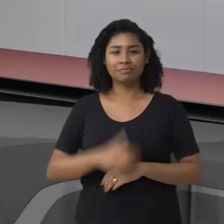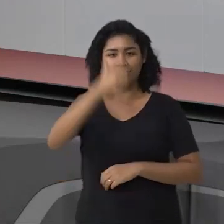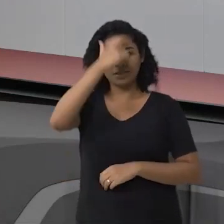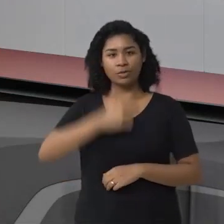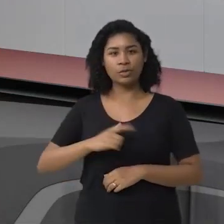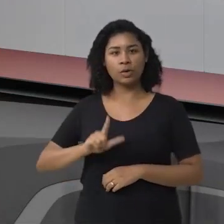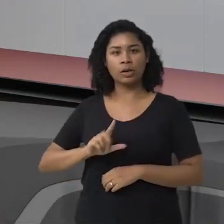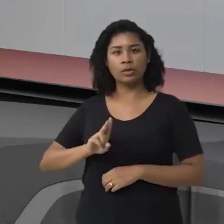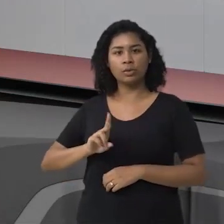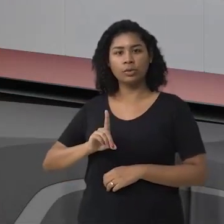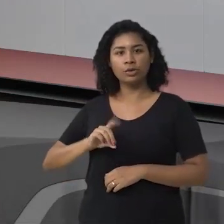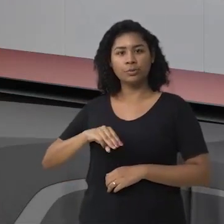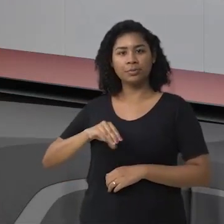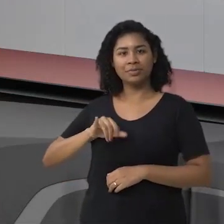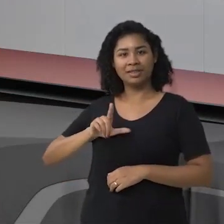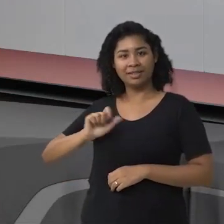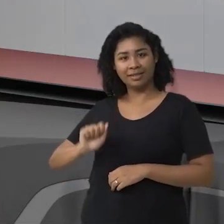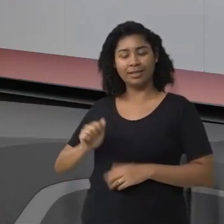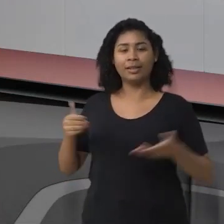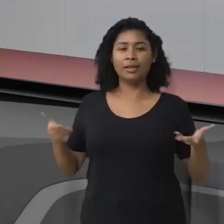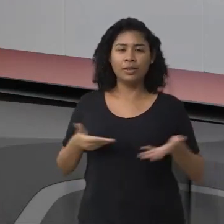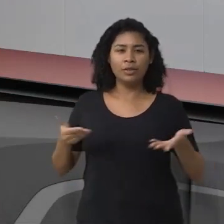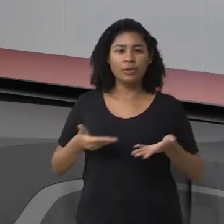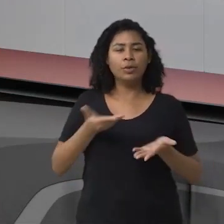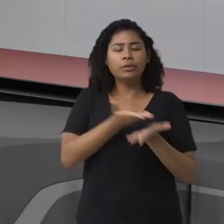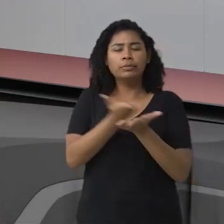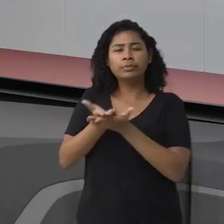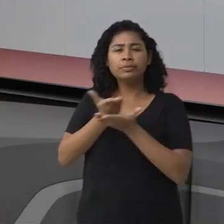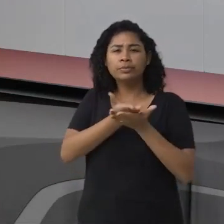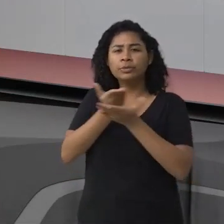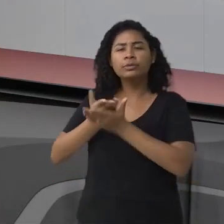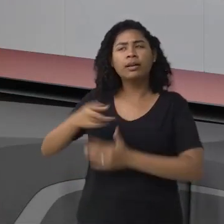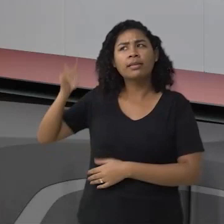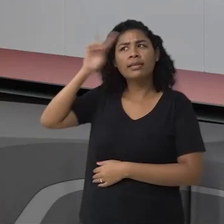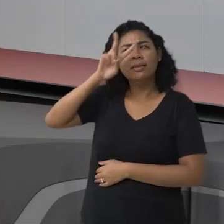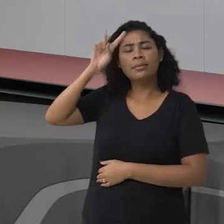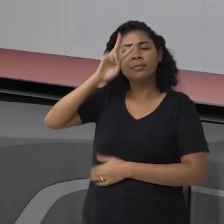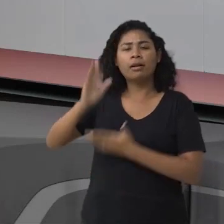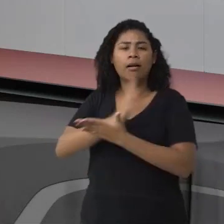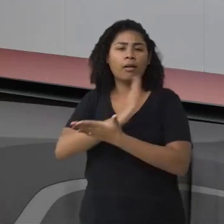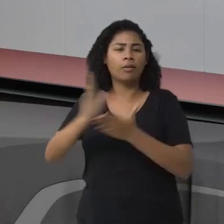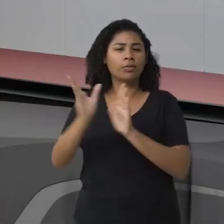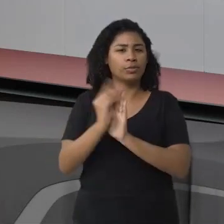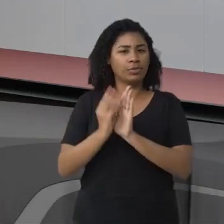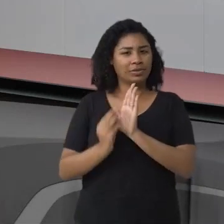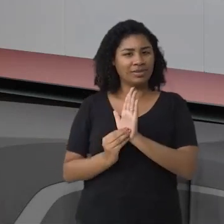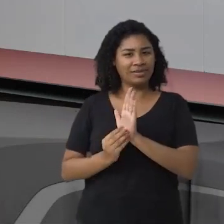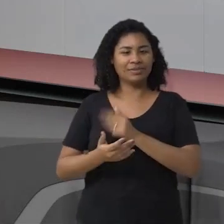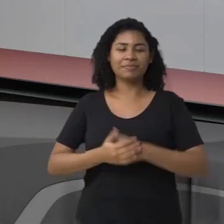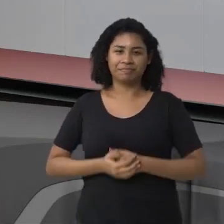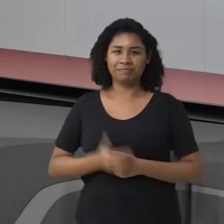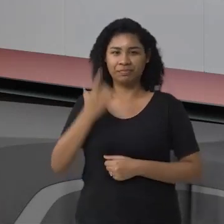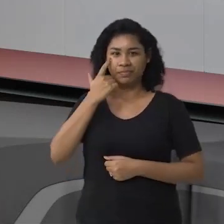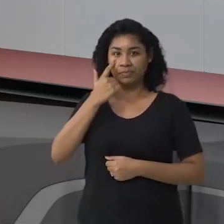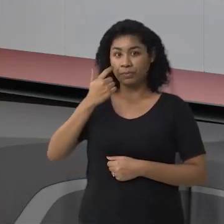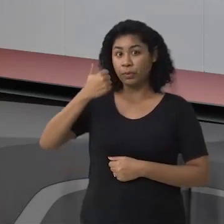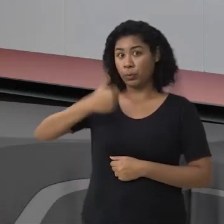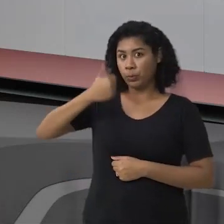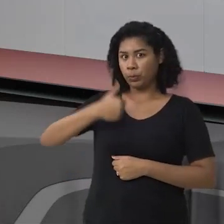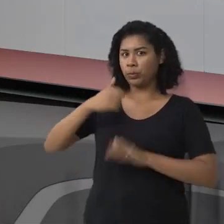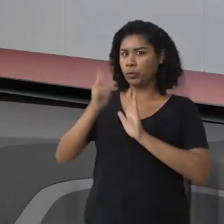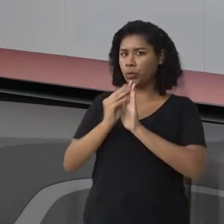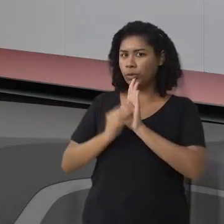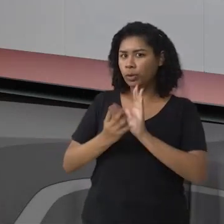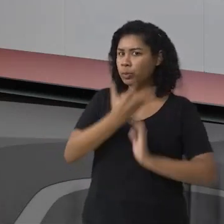professora Ludmila Soares e estaremos aqui para relembrar alguns assuntos. E um deles, a gente não pode